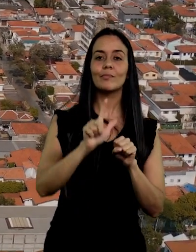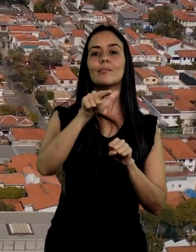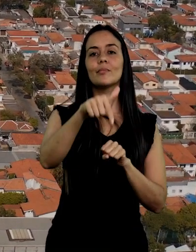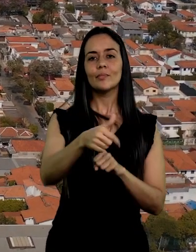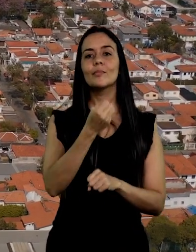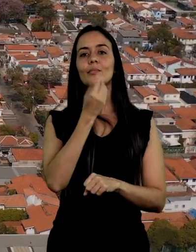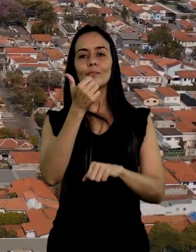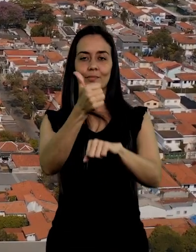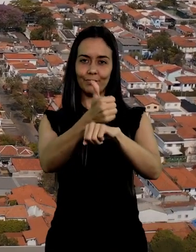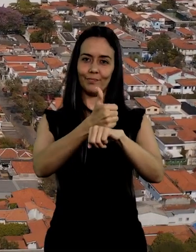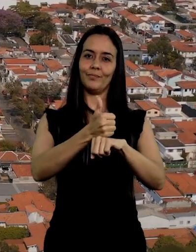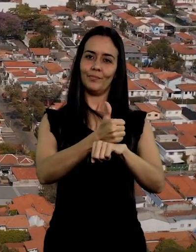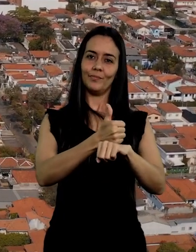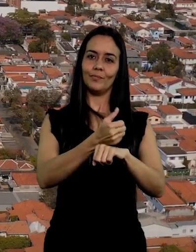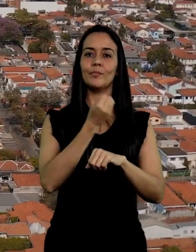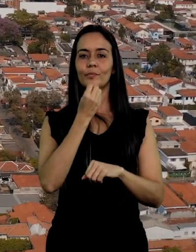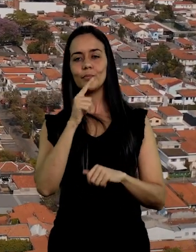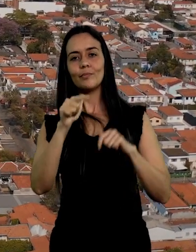performance